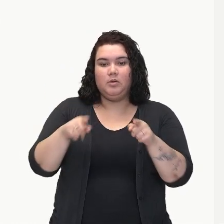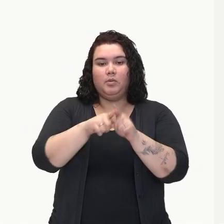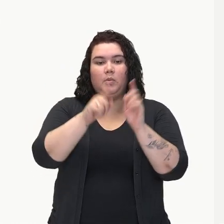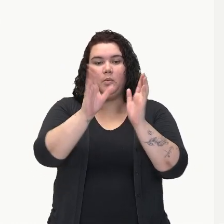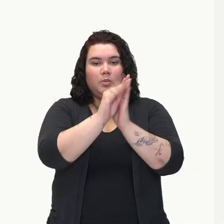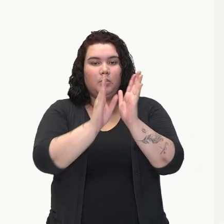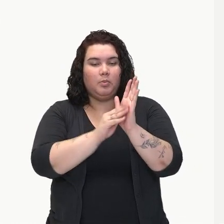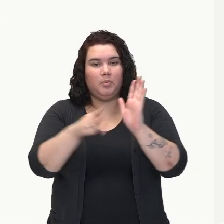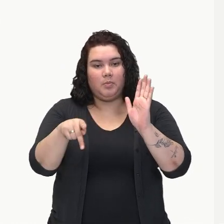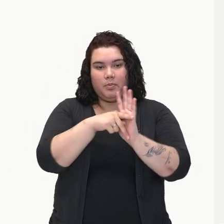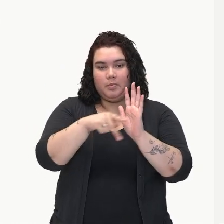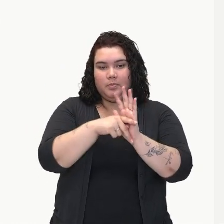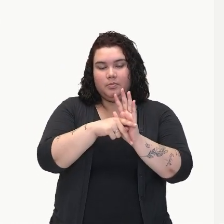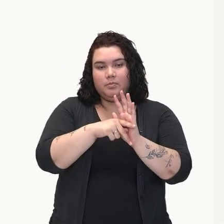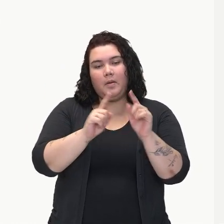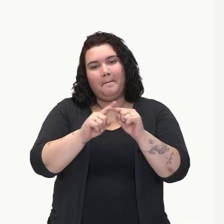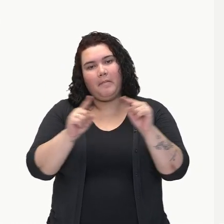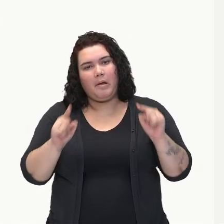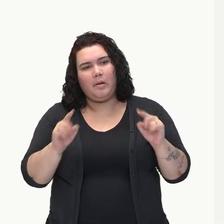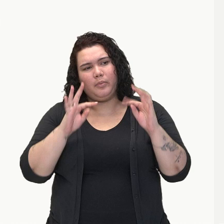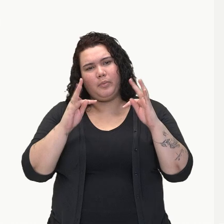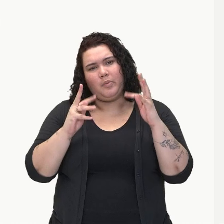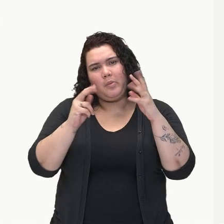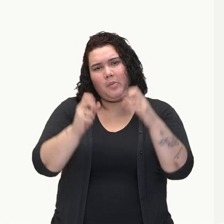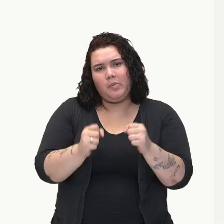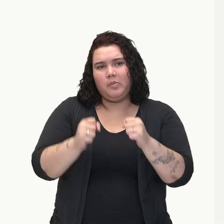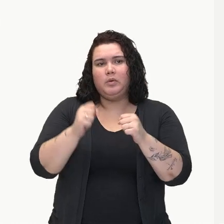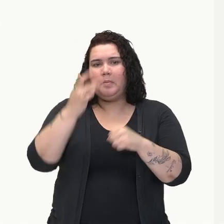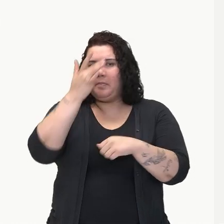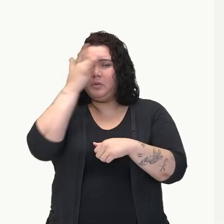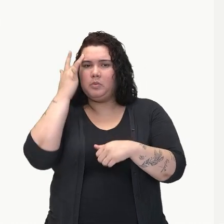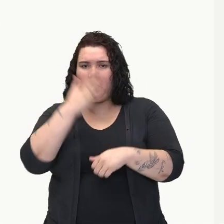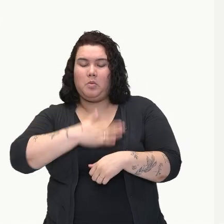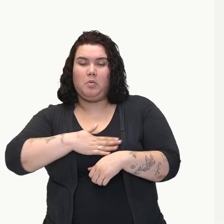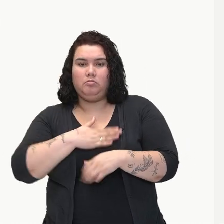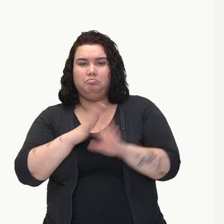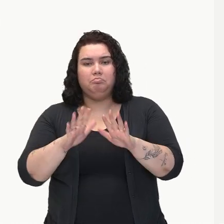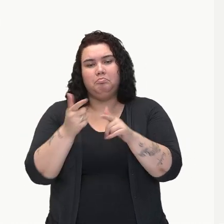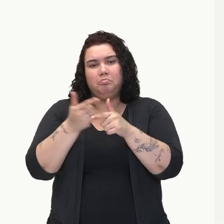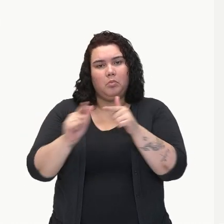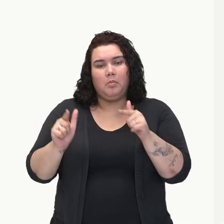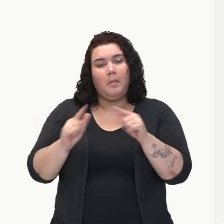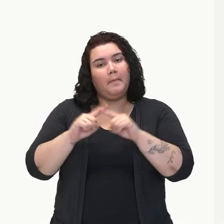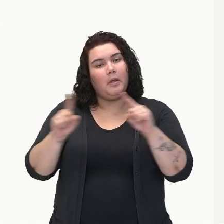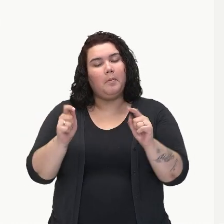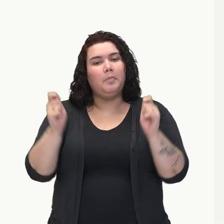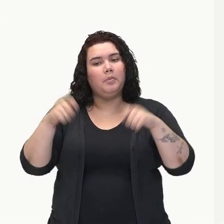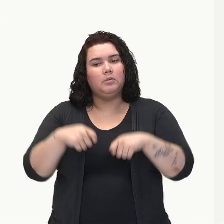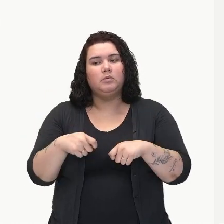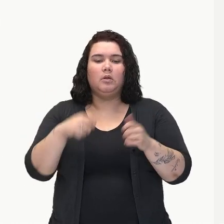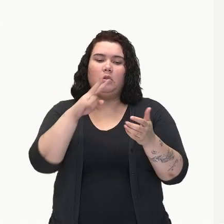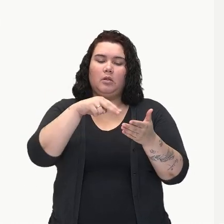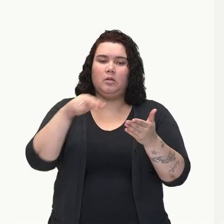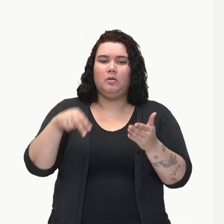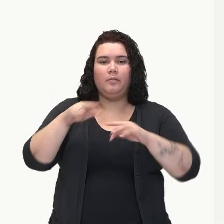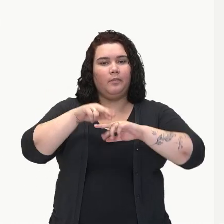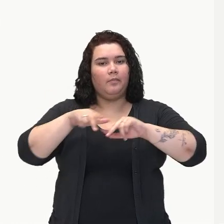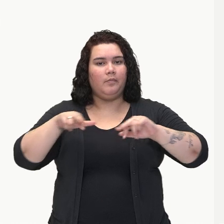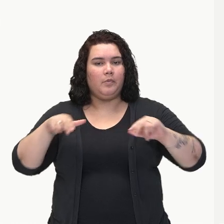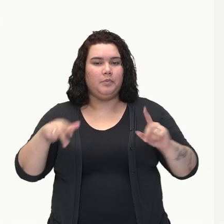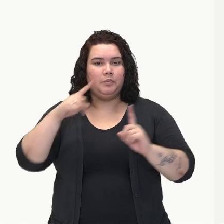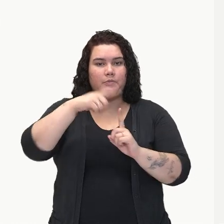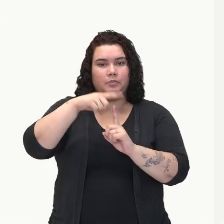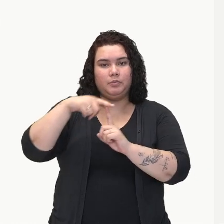conteúdo dela. A gente sabe que nem todas as artes vão agradar a todos os públicos, mas é possível apreciar diferentes tipos